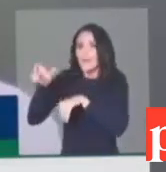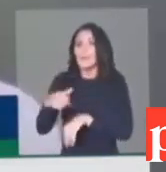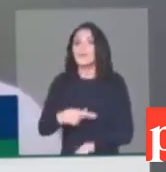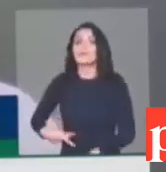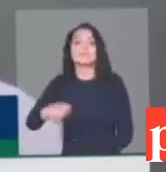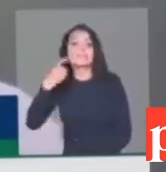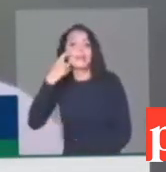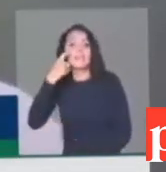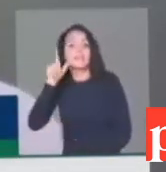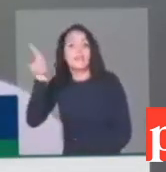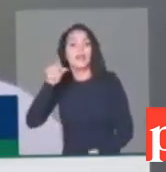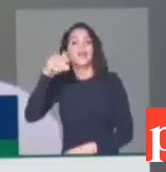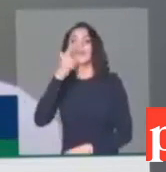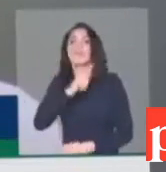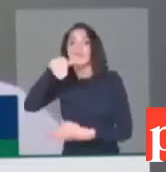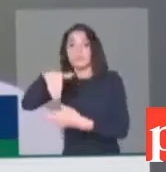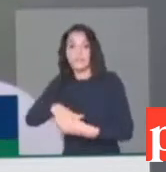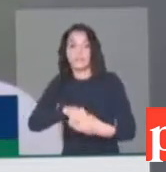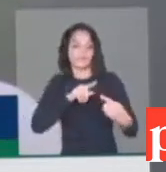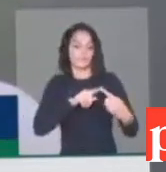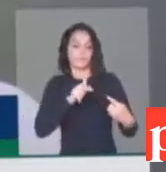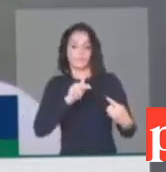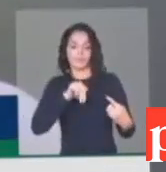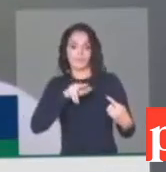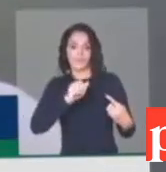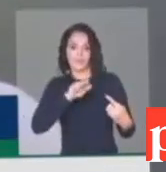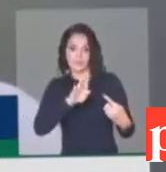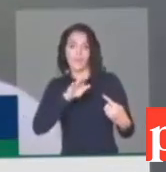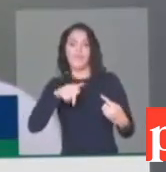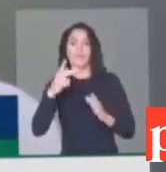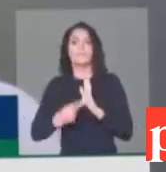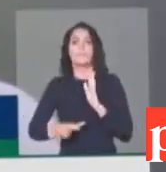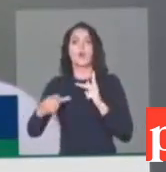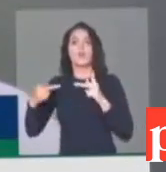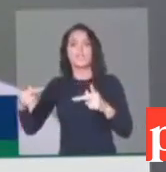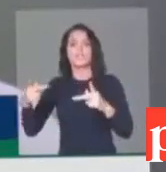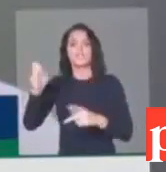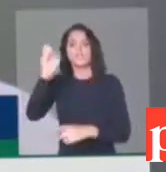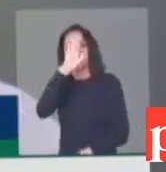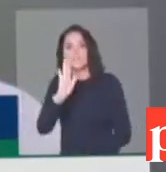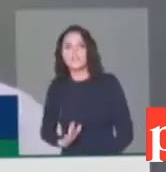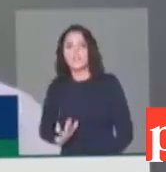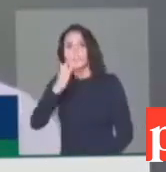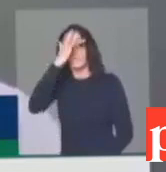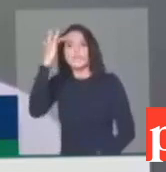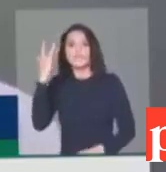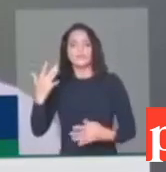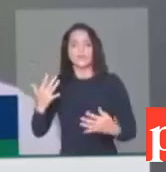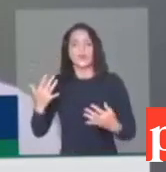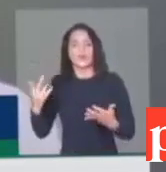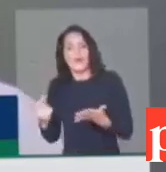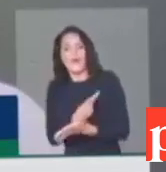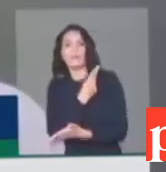possam ser votados lá. Um é o PNAB, que é a Política Nacional dos Atingidos de Barragem, um projeto em